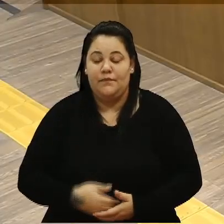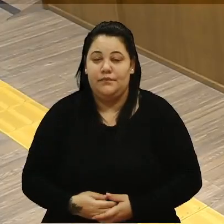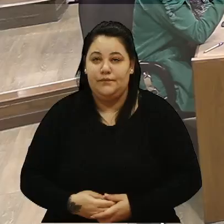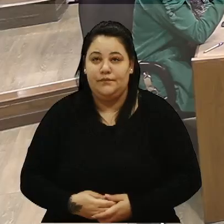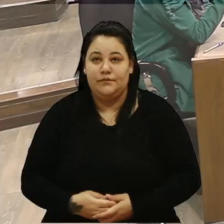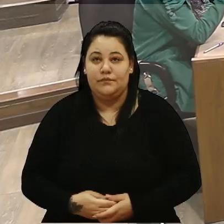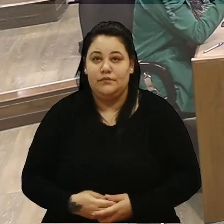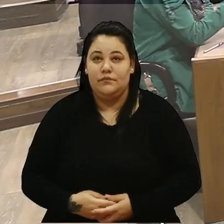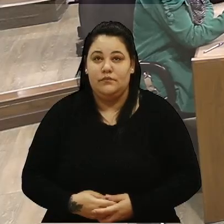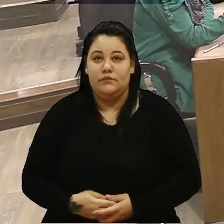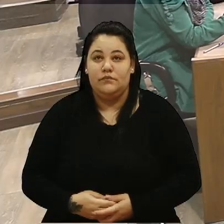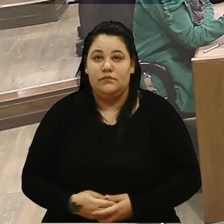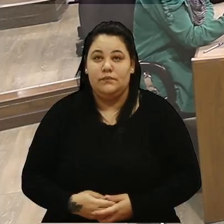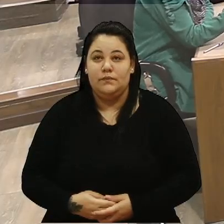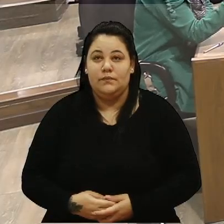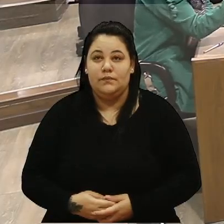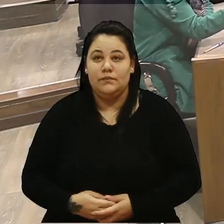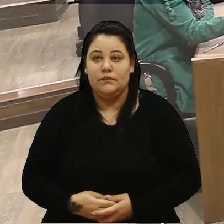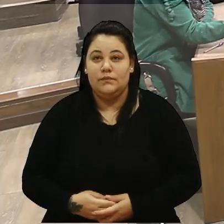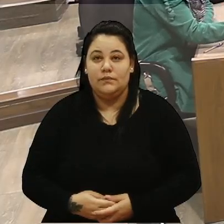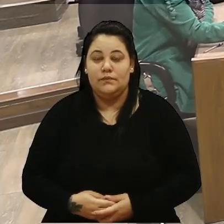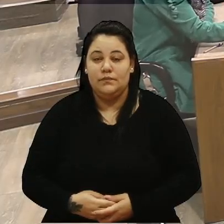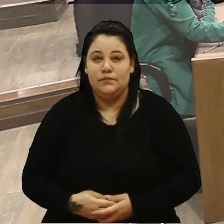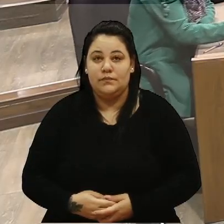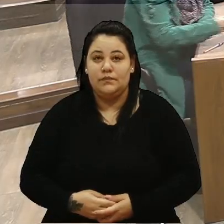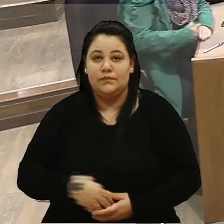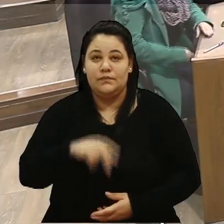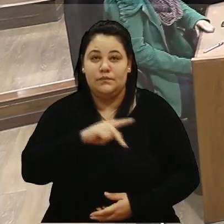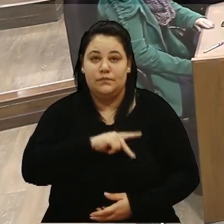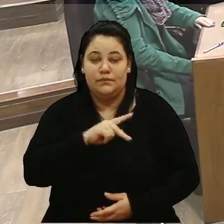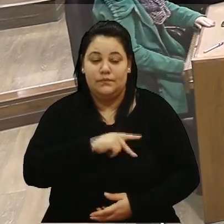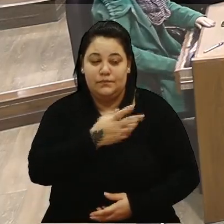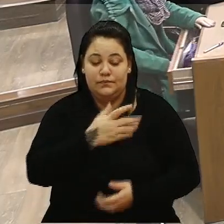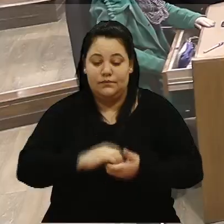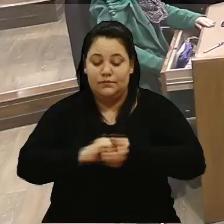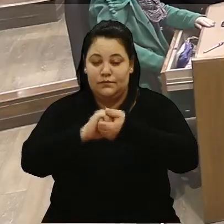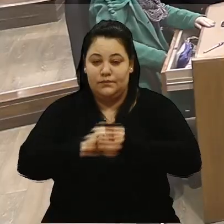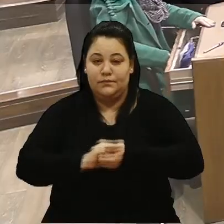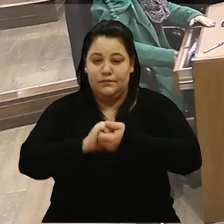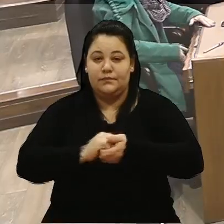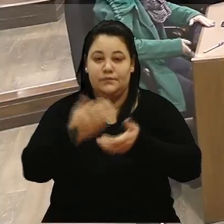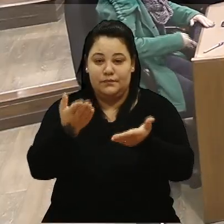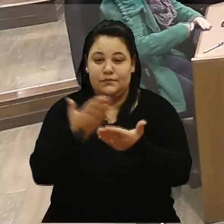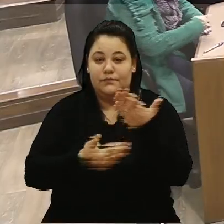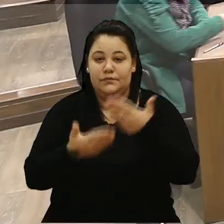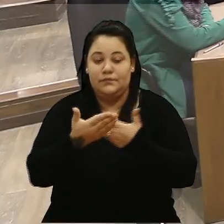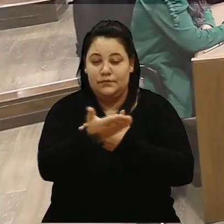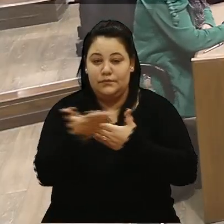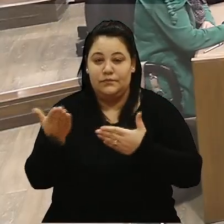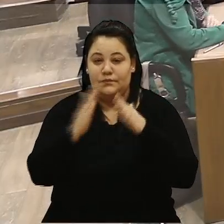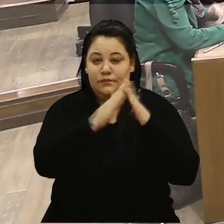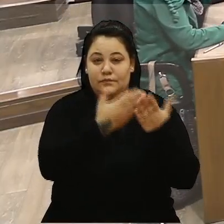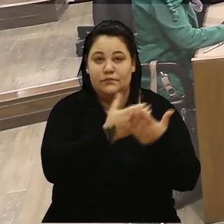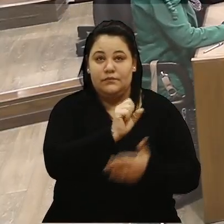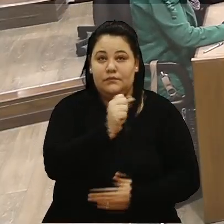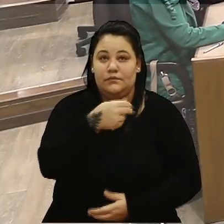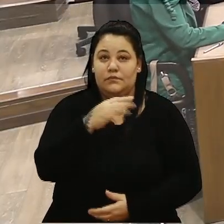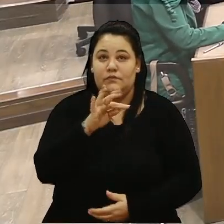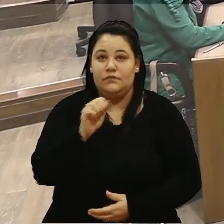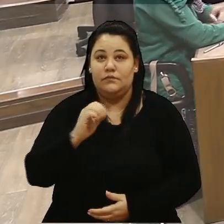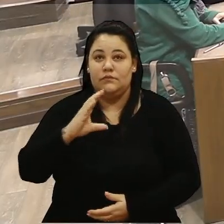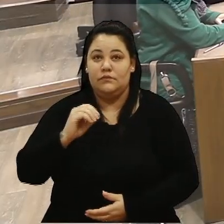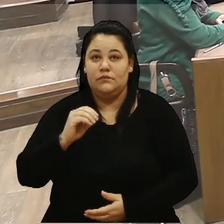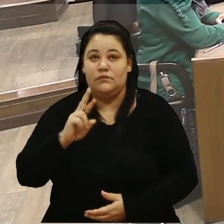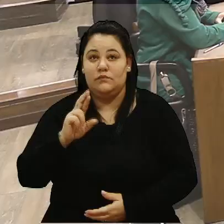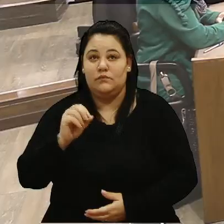Cláudio Libardi. Peço a palavra. Presidente, meus cumprimentos ao senhor, meus cumprimentos aos professores da Escola Santa Corona, os alunos, a secretária, a todos